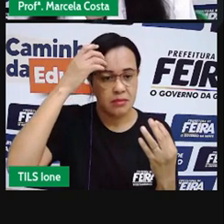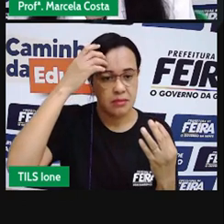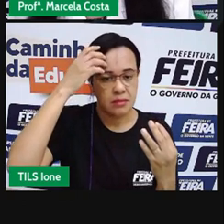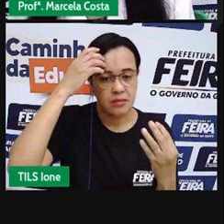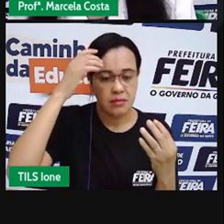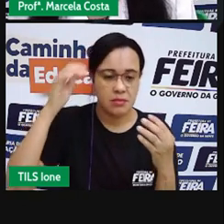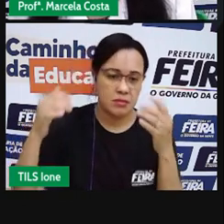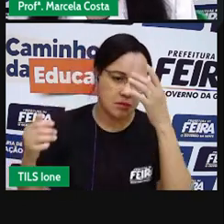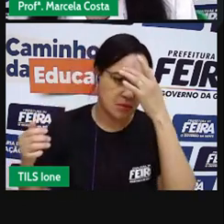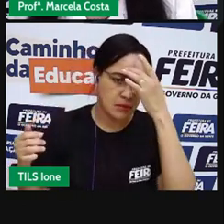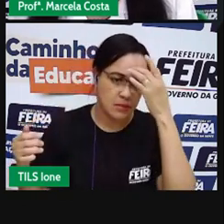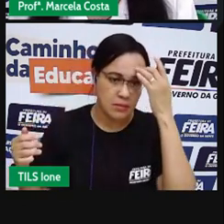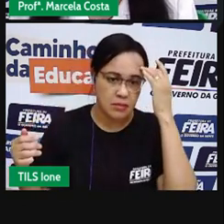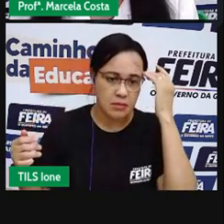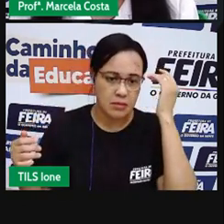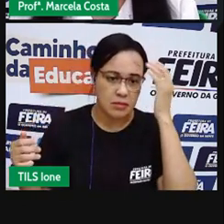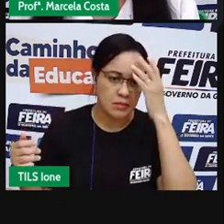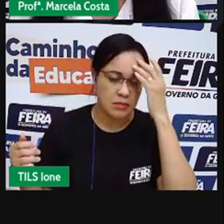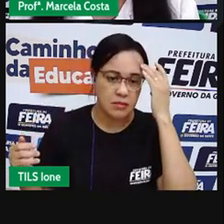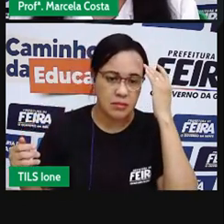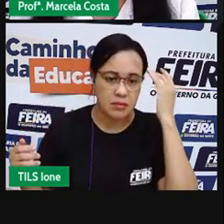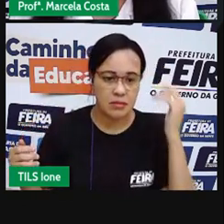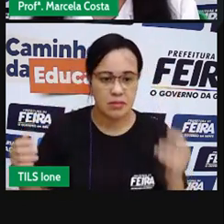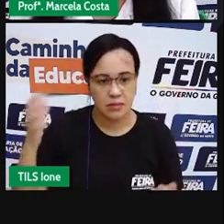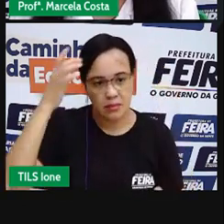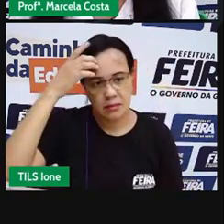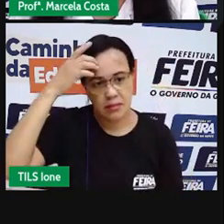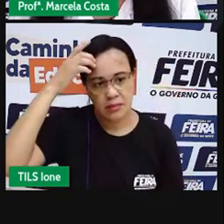Olha o símbolo de mais.